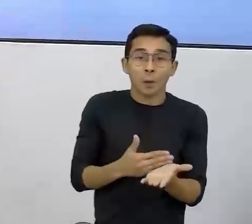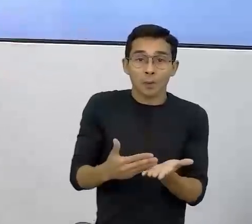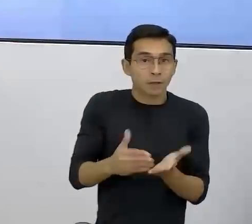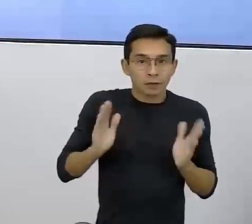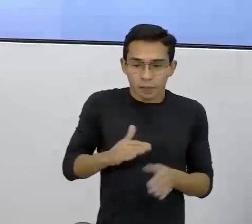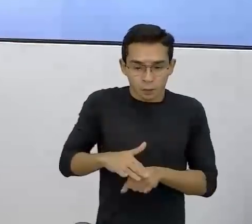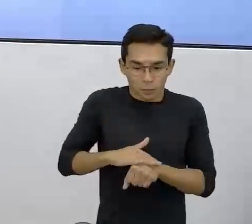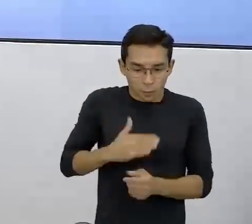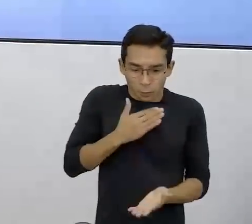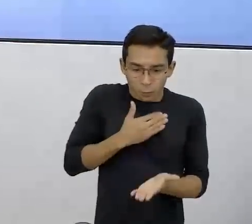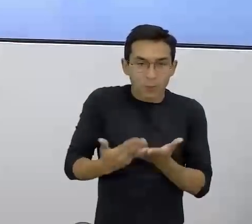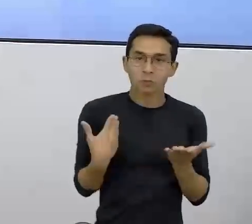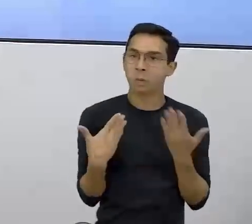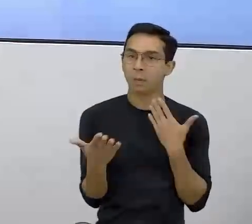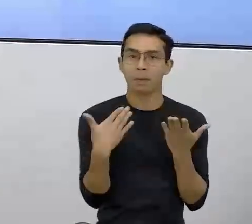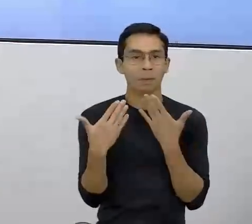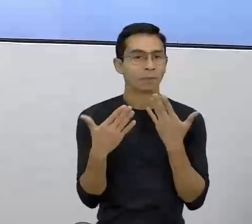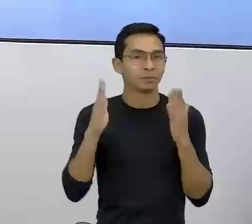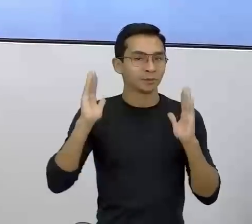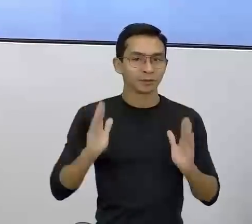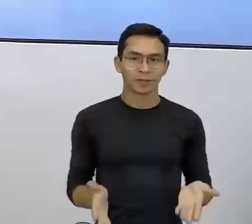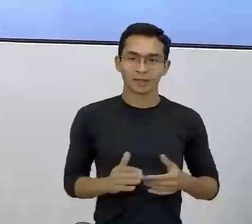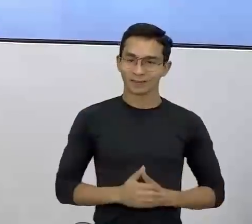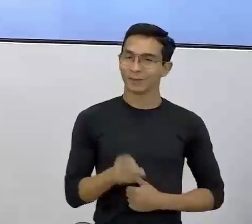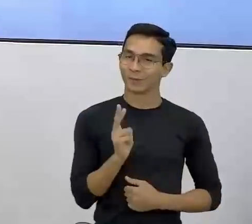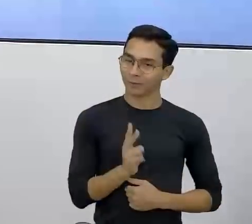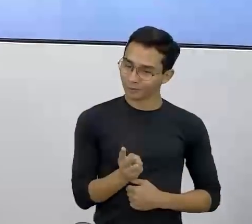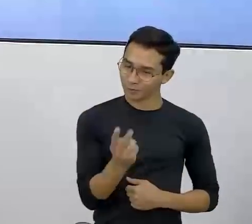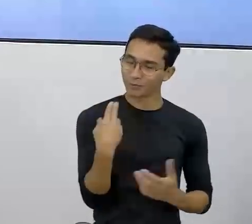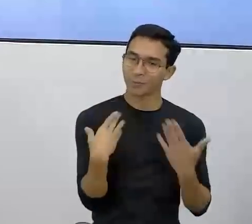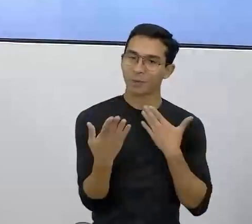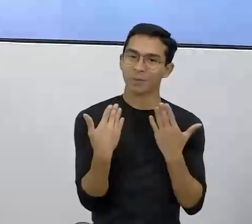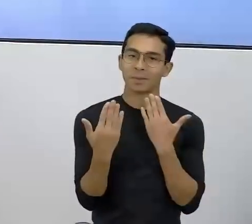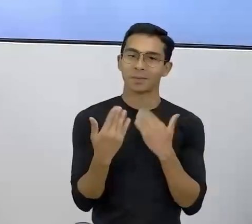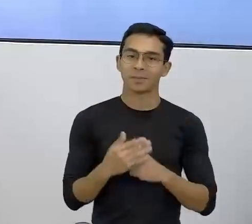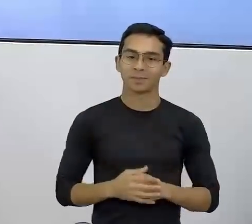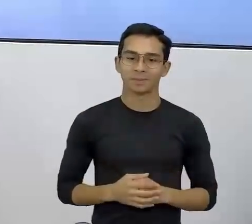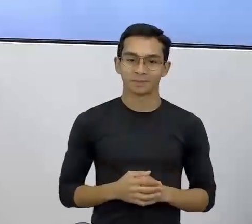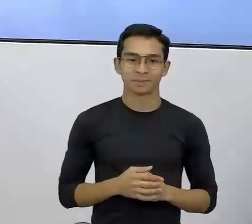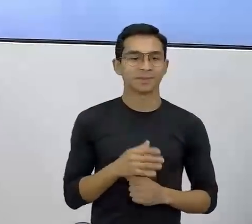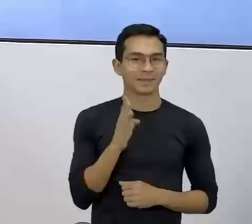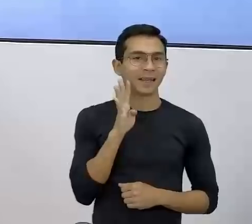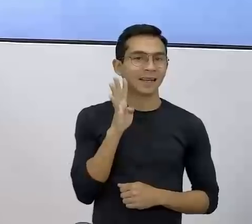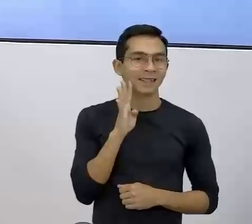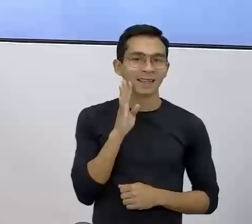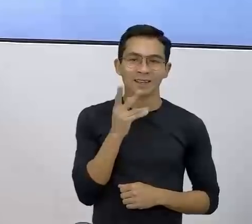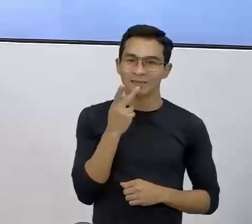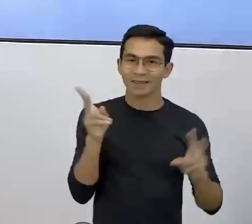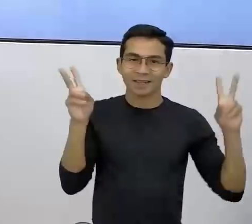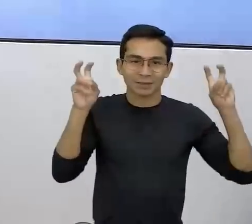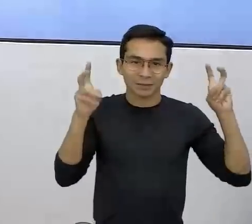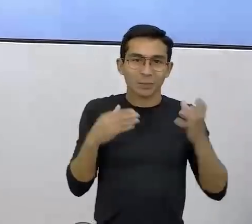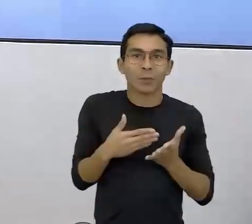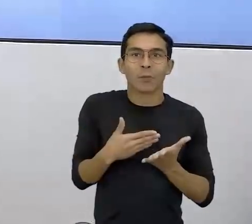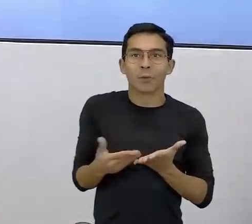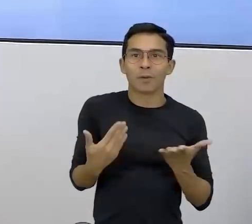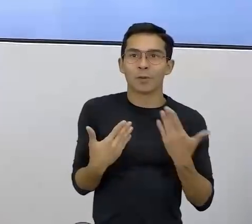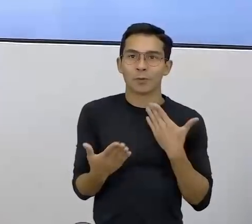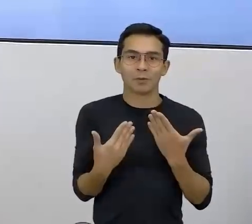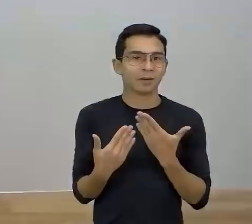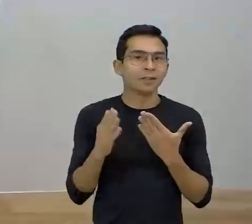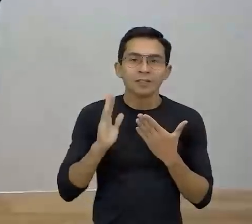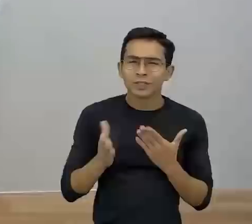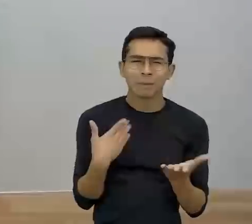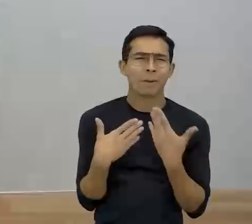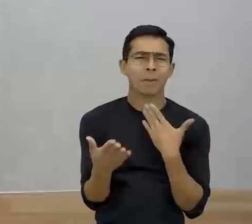estamos, né? Já estamos. Então vamos dar continuidade para essa conversa. É muito engraçado falar em começo de conversa. Depois que a gente já falou tanto com esse